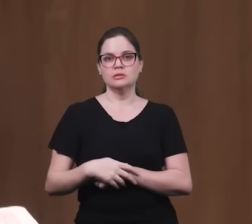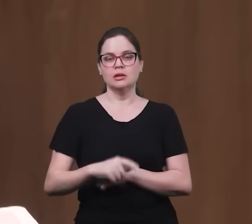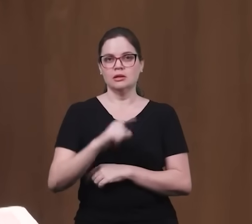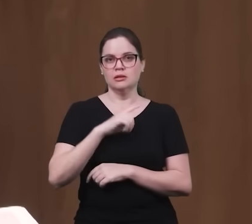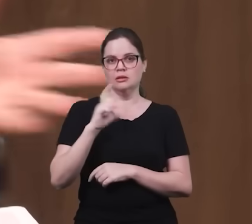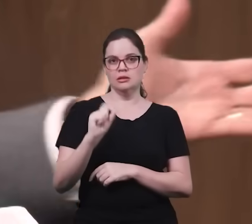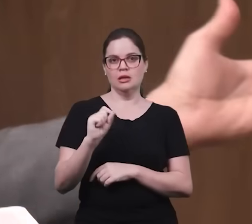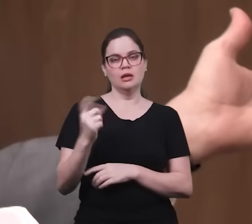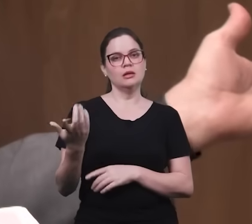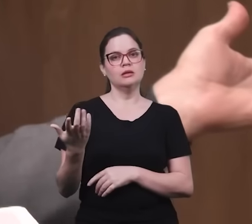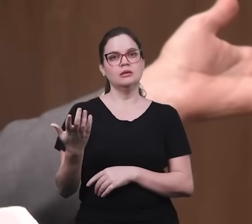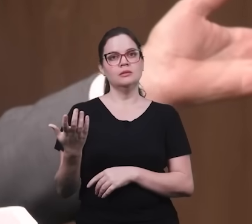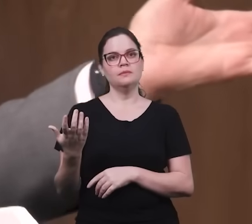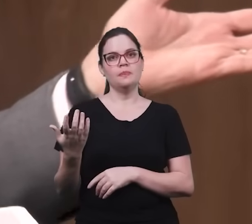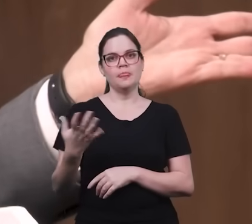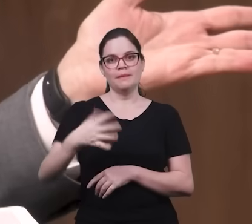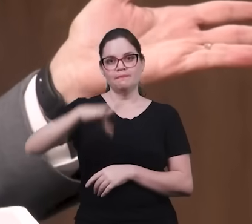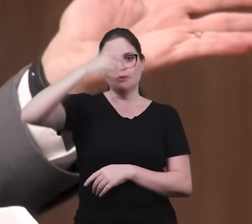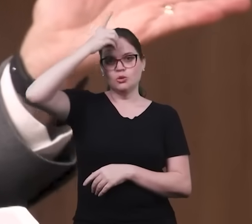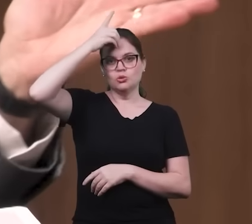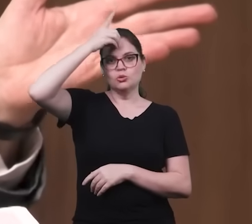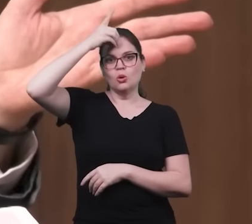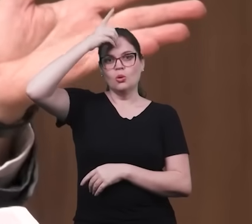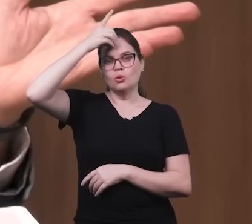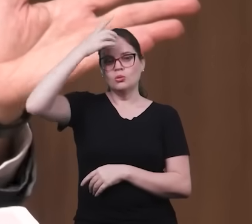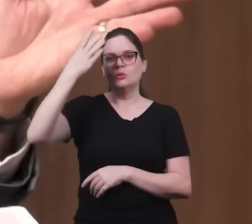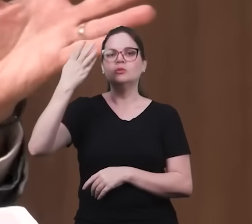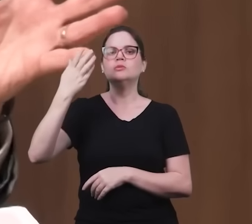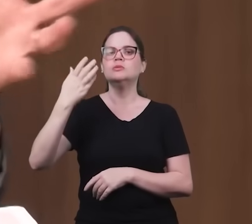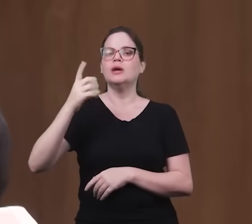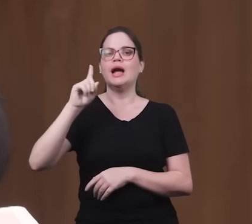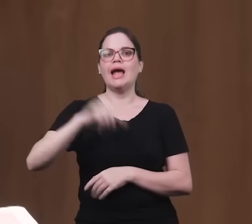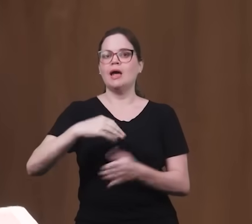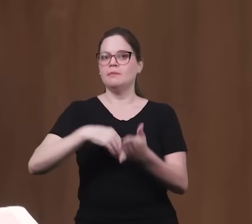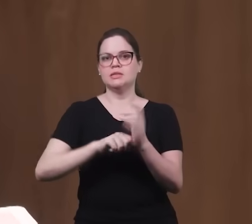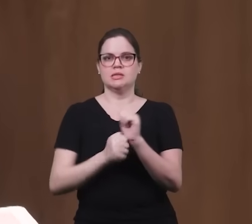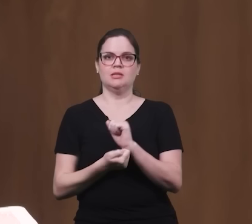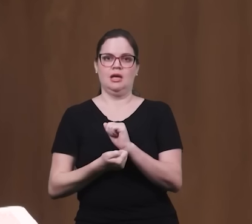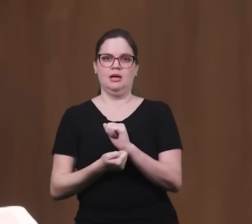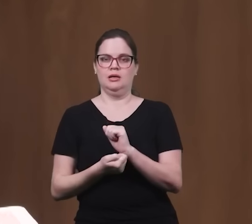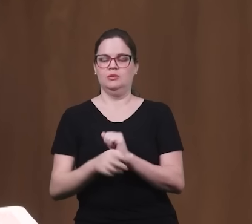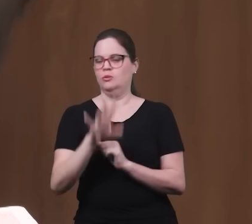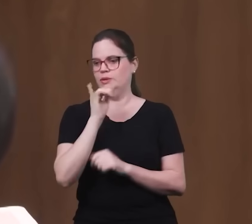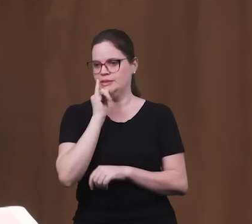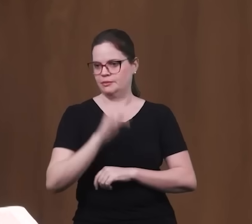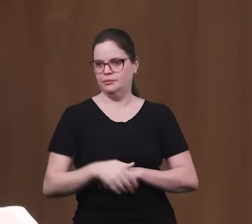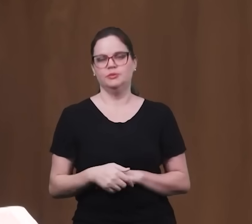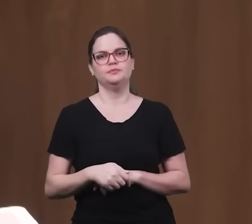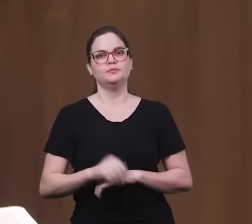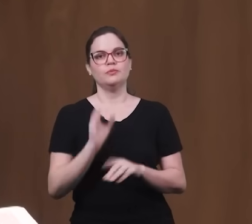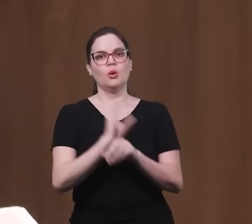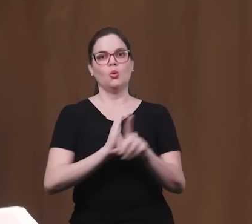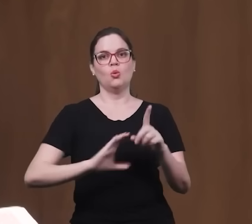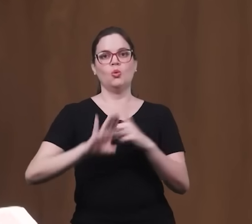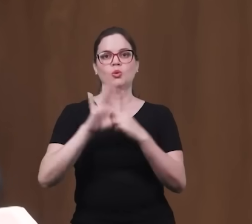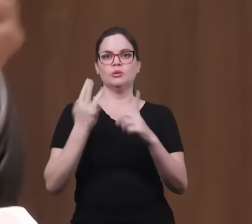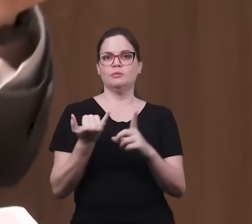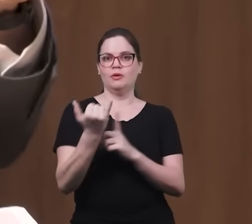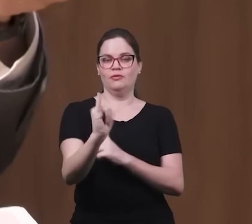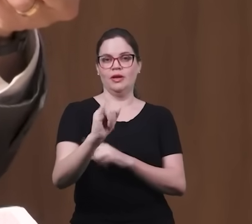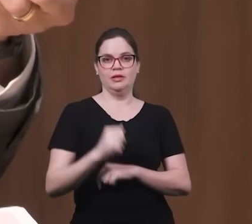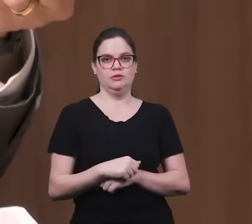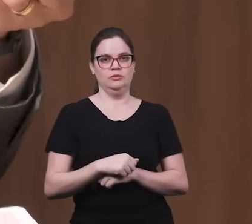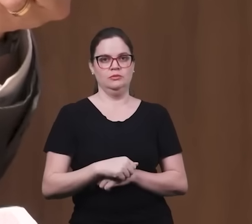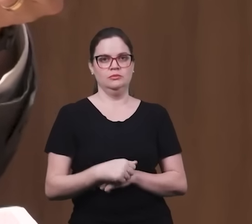na palavra, porque para isso você não precisa dar um dom, não é? Então o dom traz, por exemplo, no culto profético, é